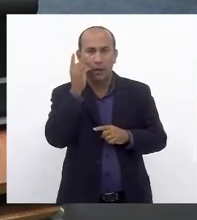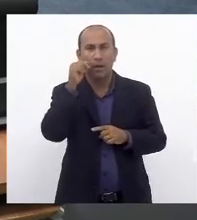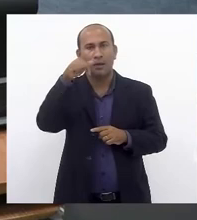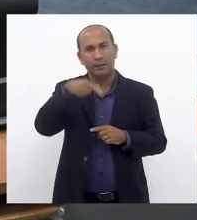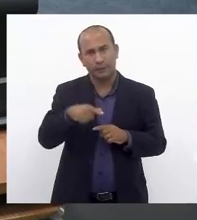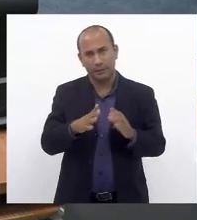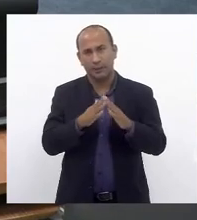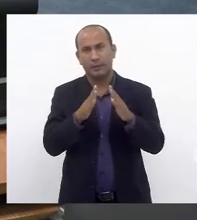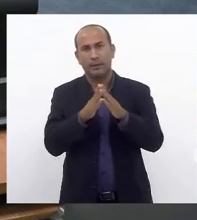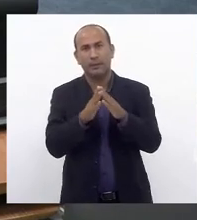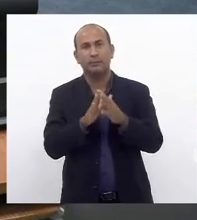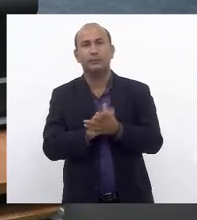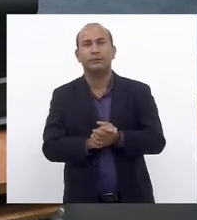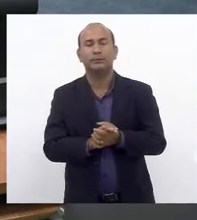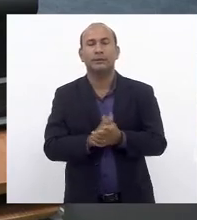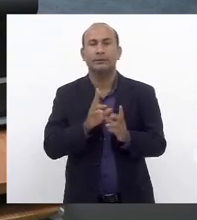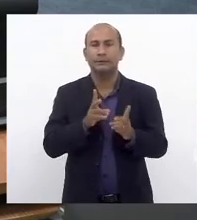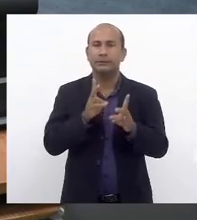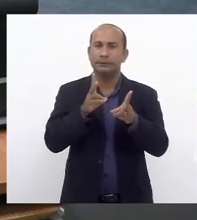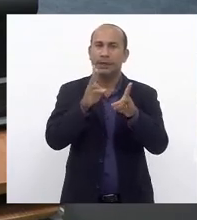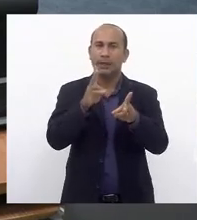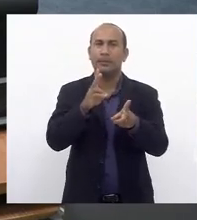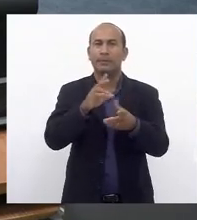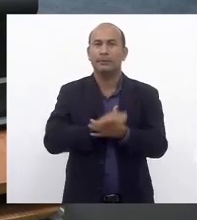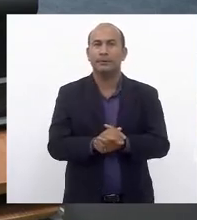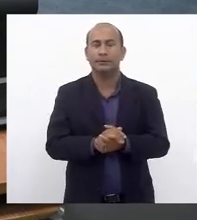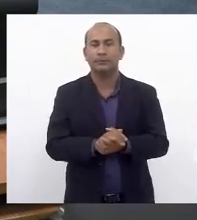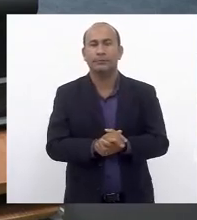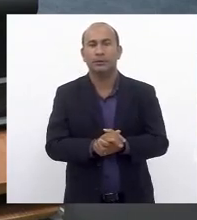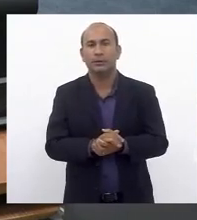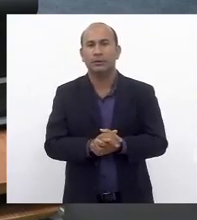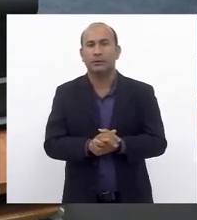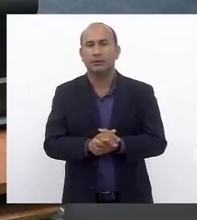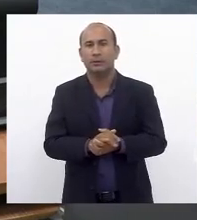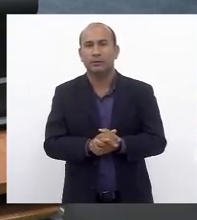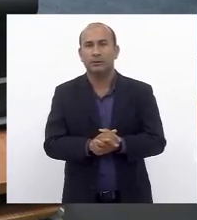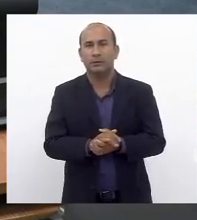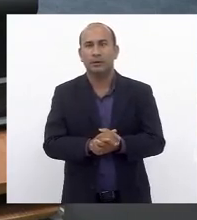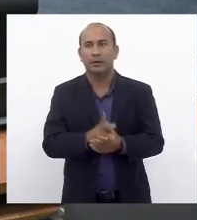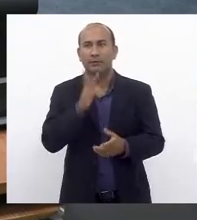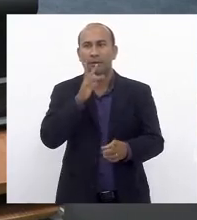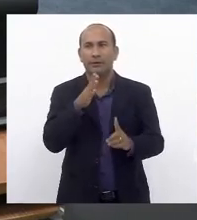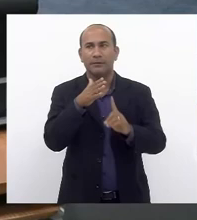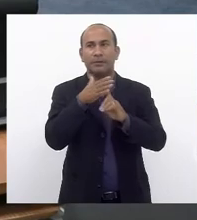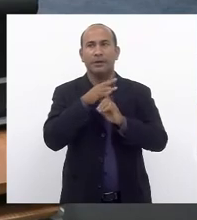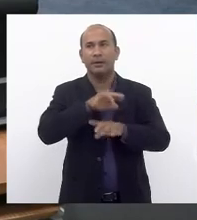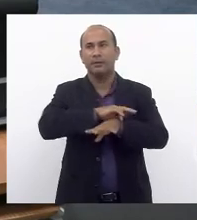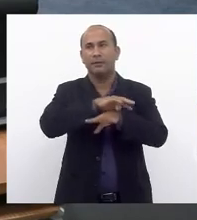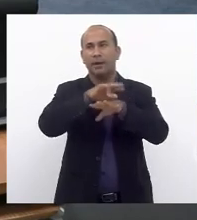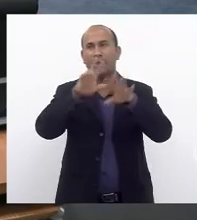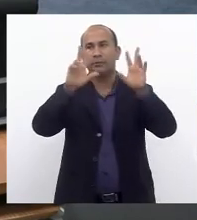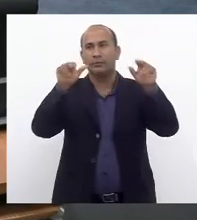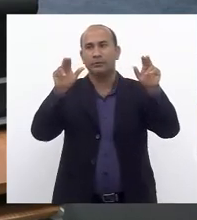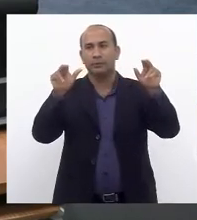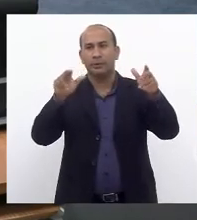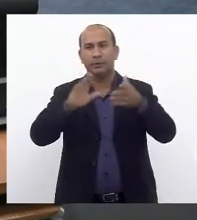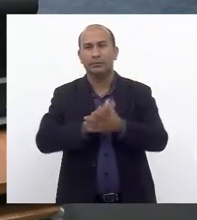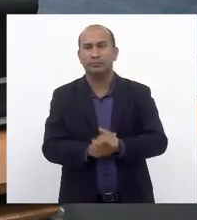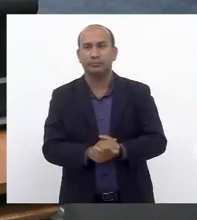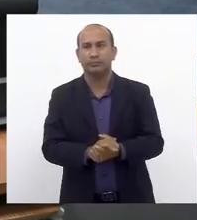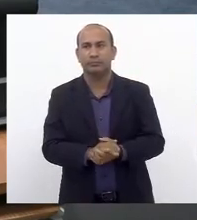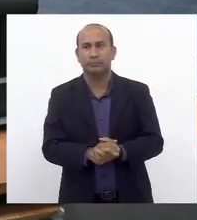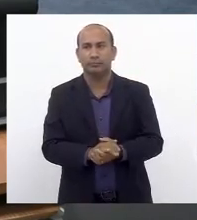desta casa, sempre saindo, né, na vanguarda, na defesa de diversos temas,